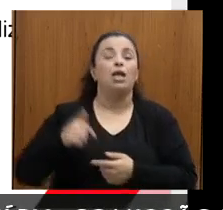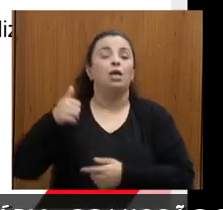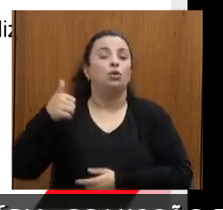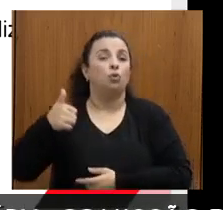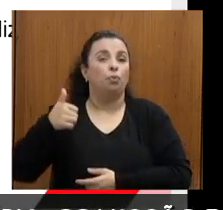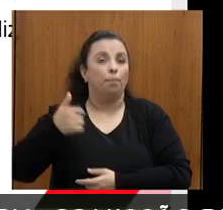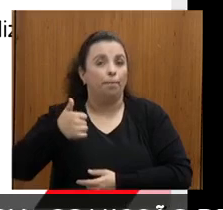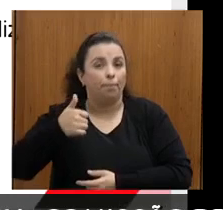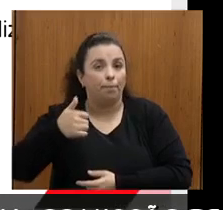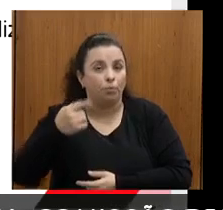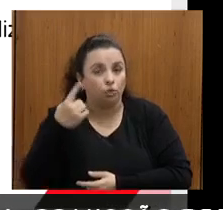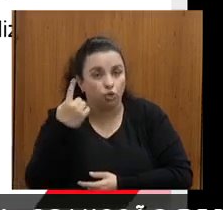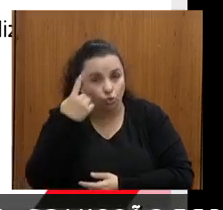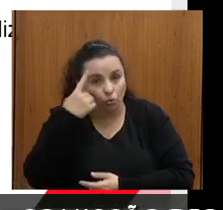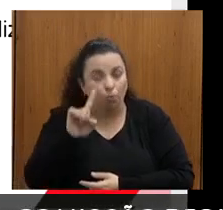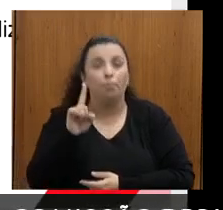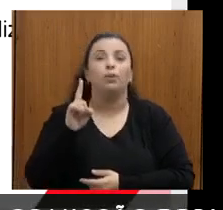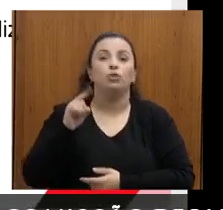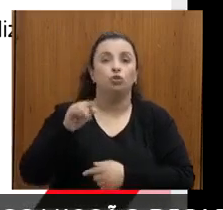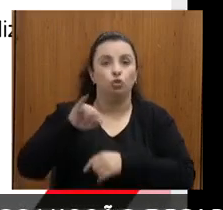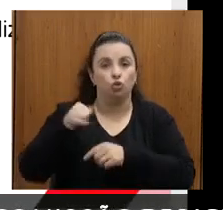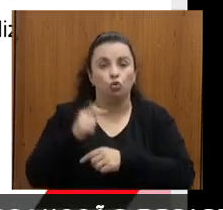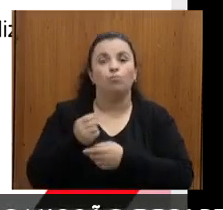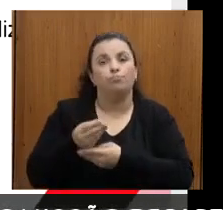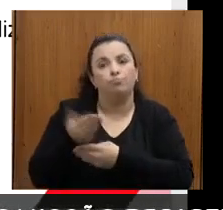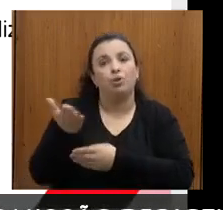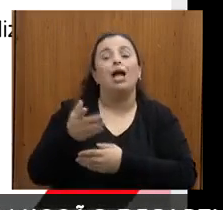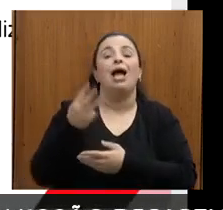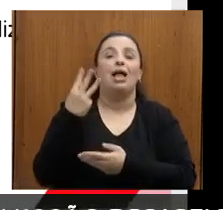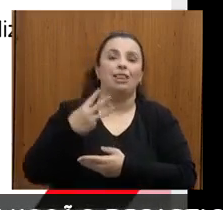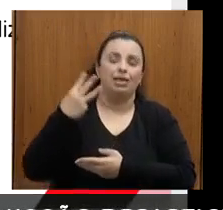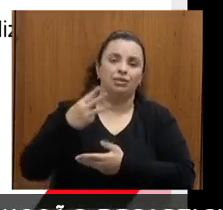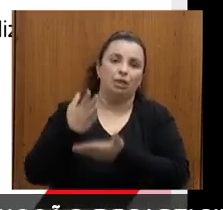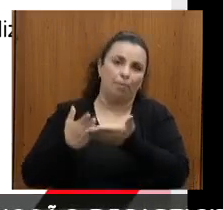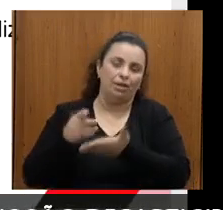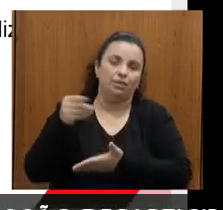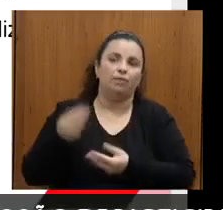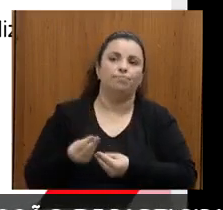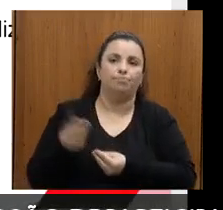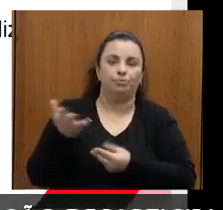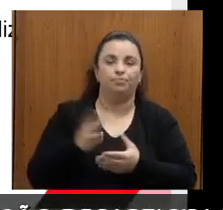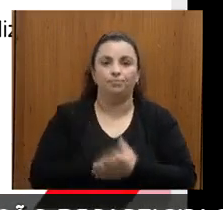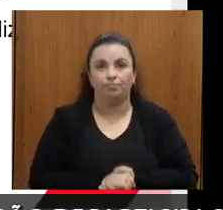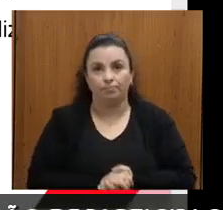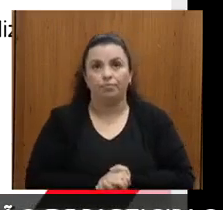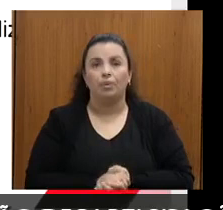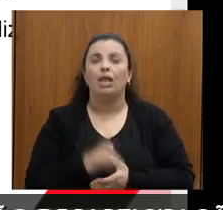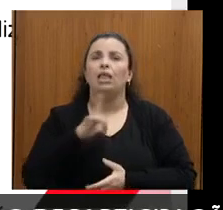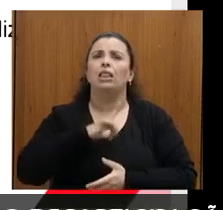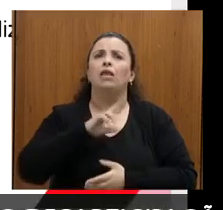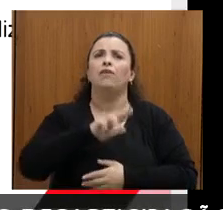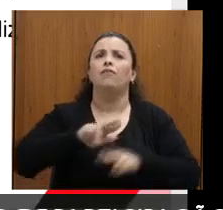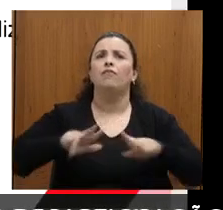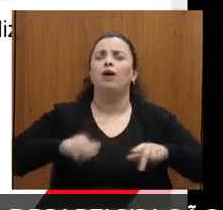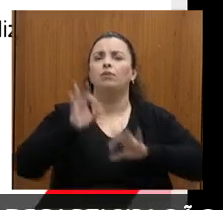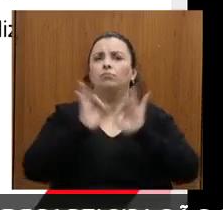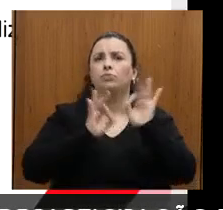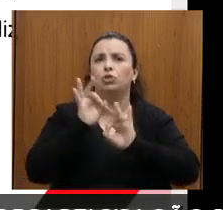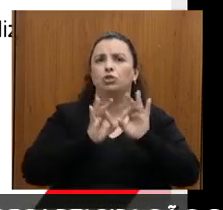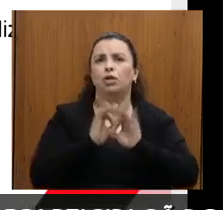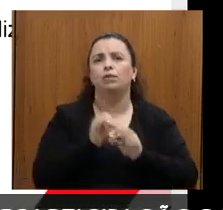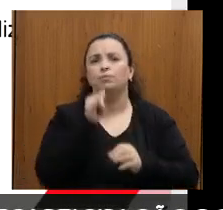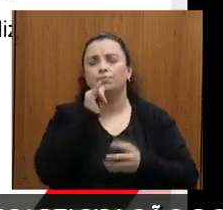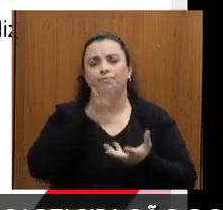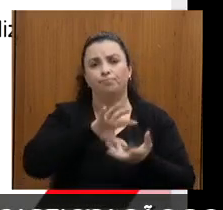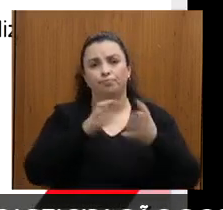Tivemos, dentre os projetos de mobilidade e fortalecimento, alguns já iniciados, destacando-se a recuperação funcional de 14